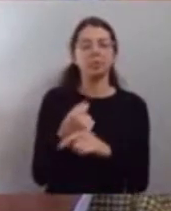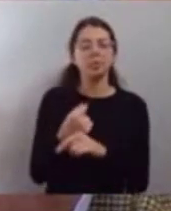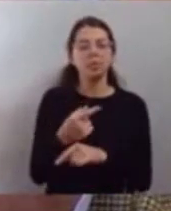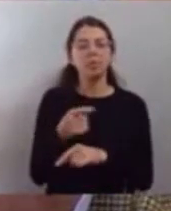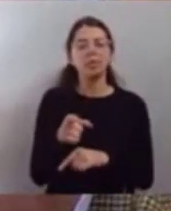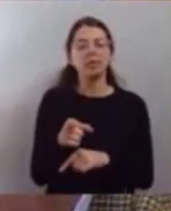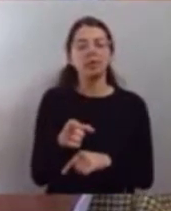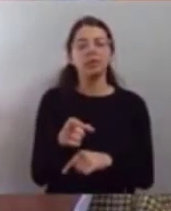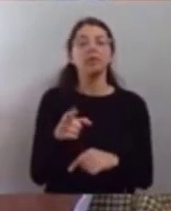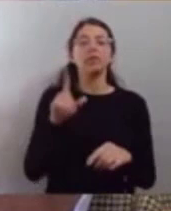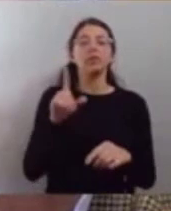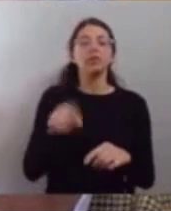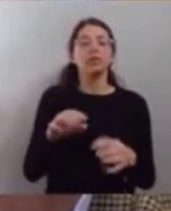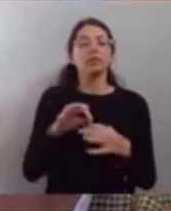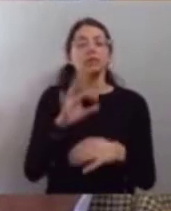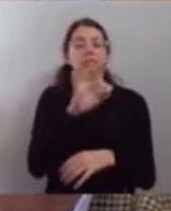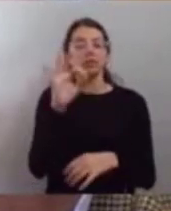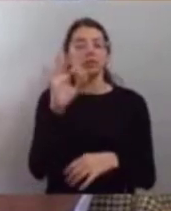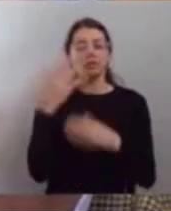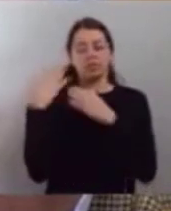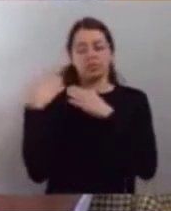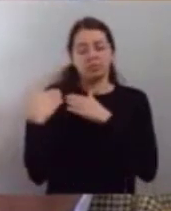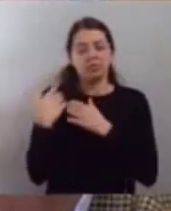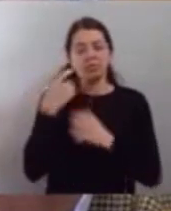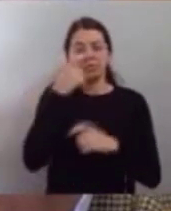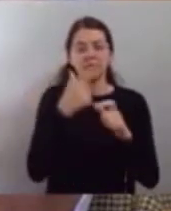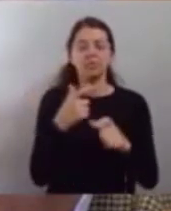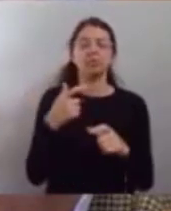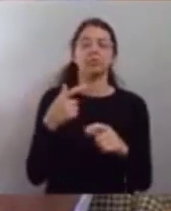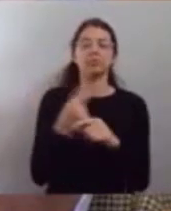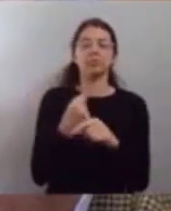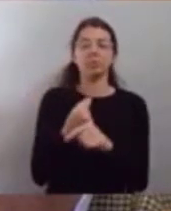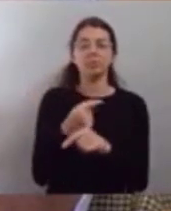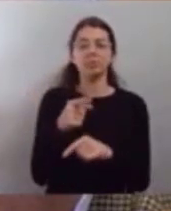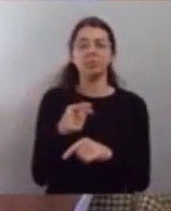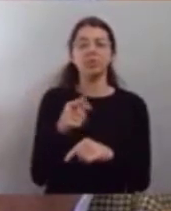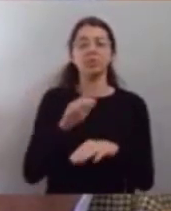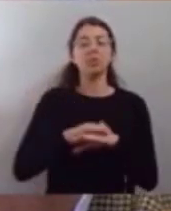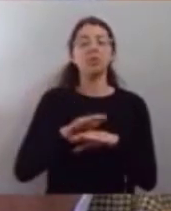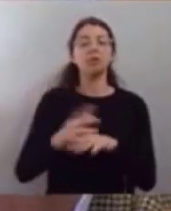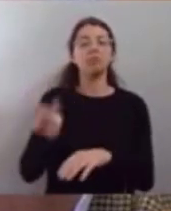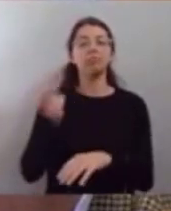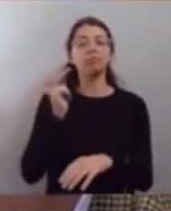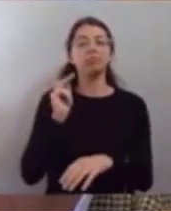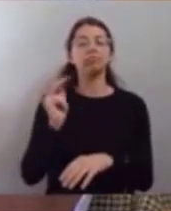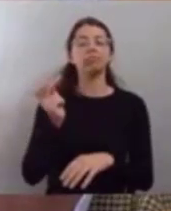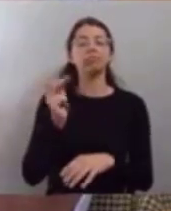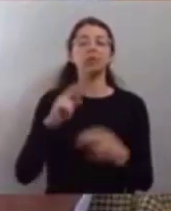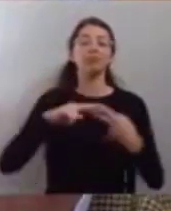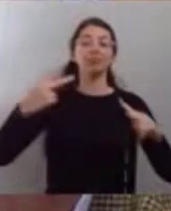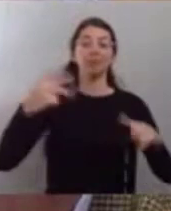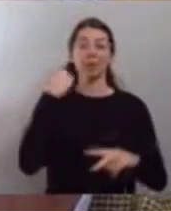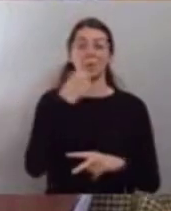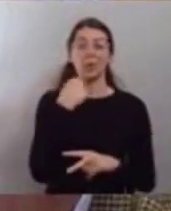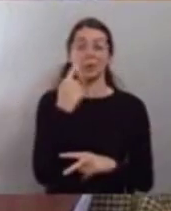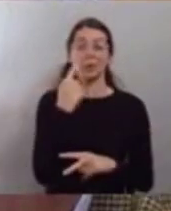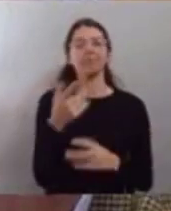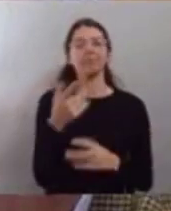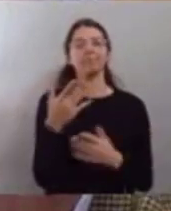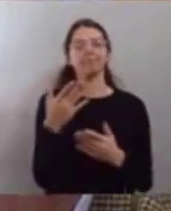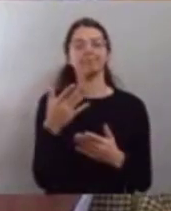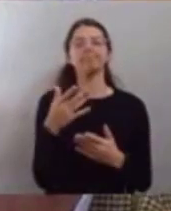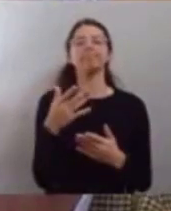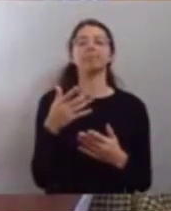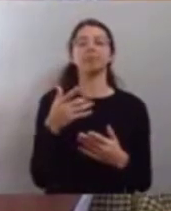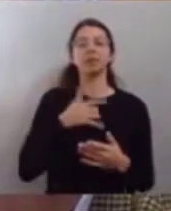responsabilização dos seus acionistas uma vez que ao longo dos anos foi a Câmara Municipal de Oeiras assumir a viabilidade da